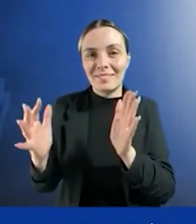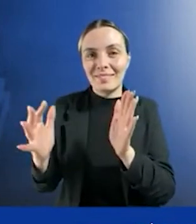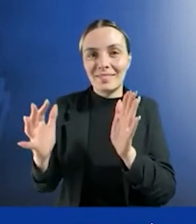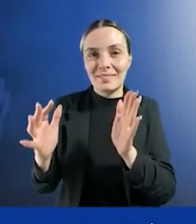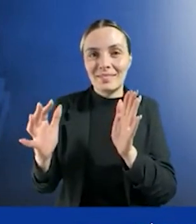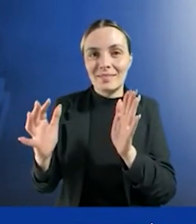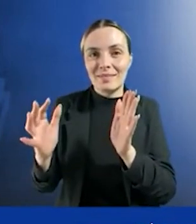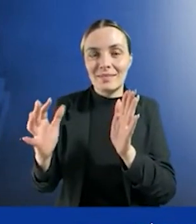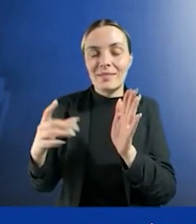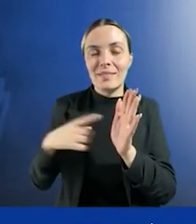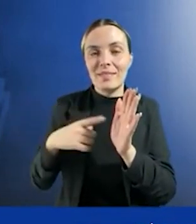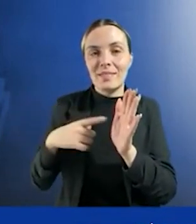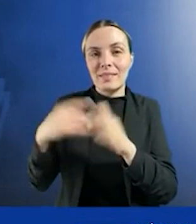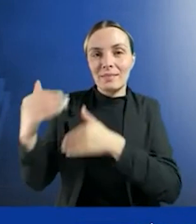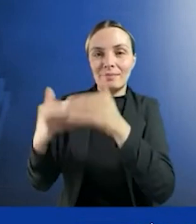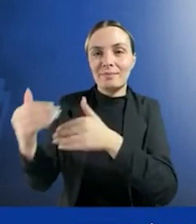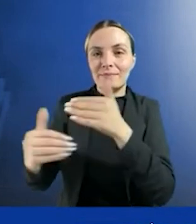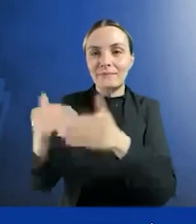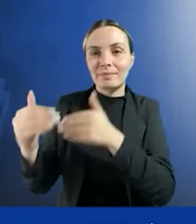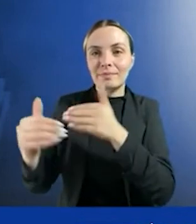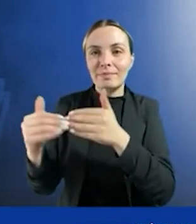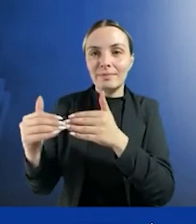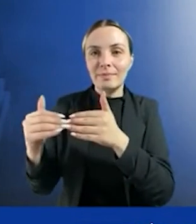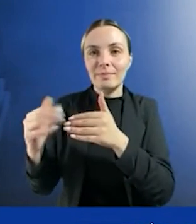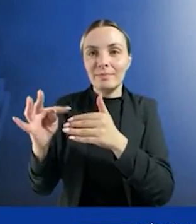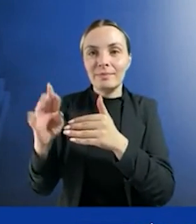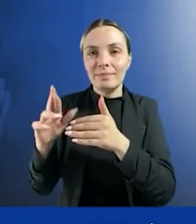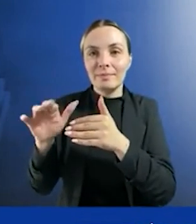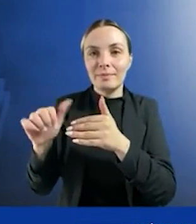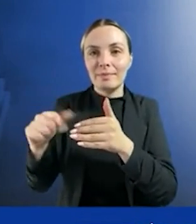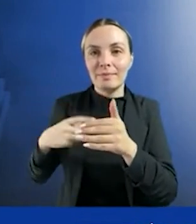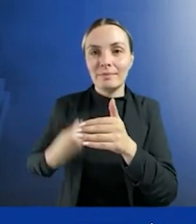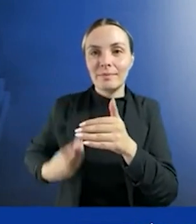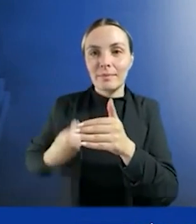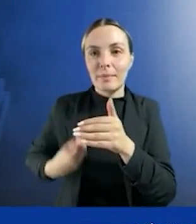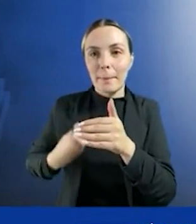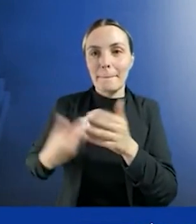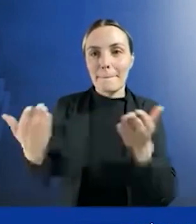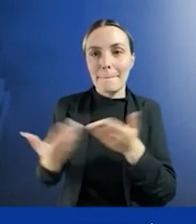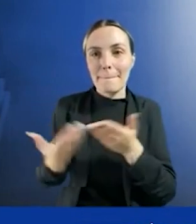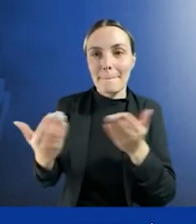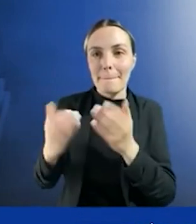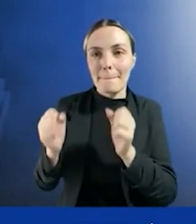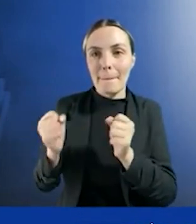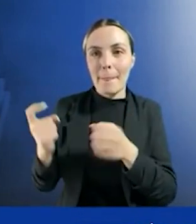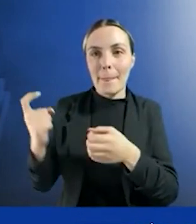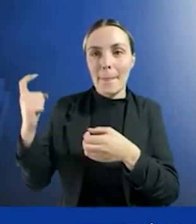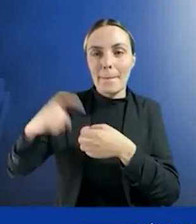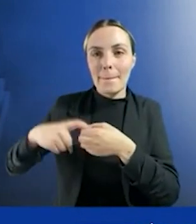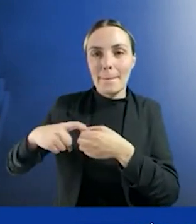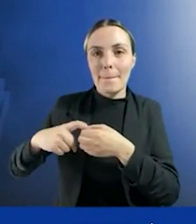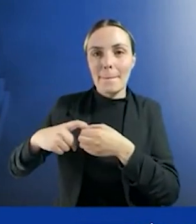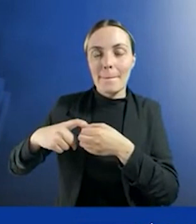daqui para frente, parte da terra que nós estamos utilizando agora para fins agrícolas possam ser retornadas para a natureza.